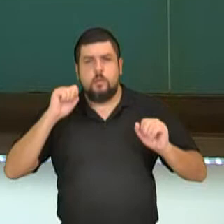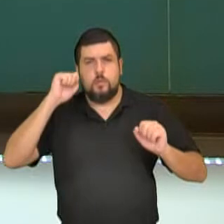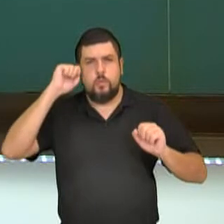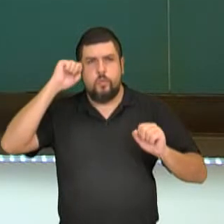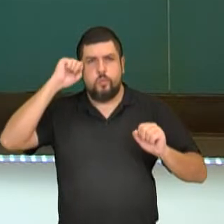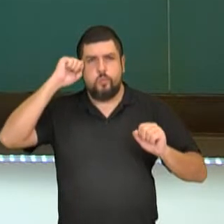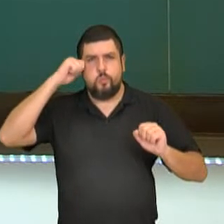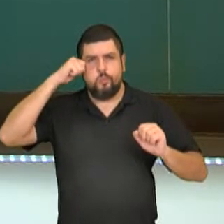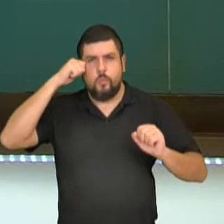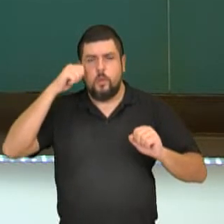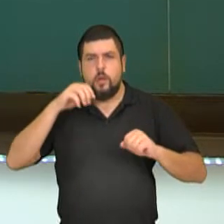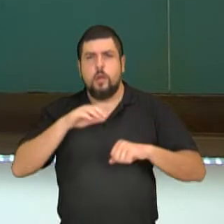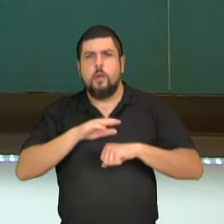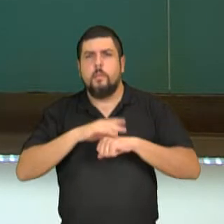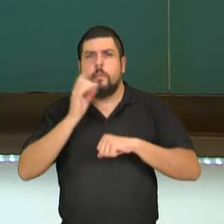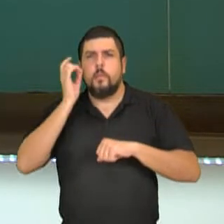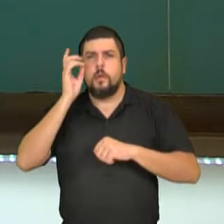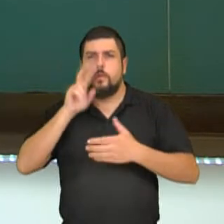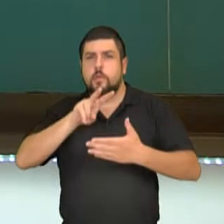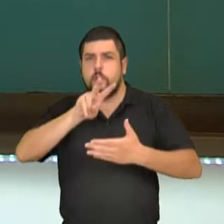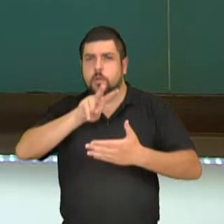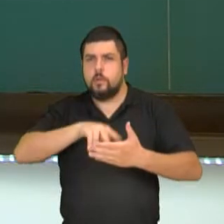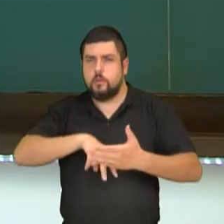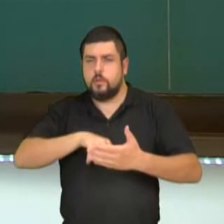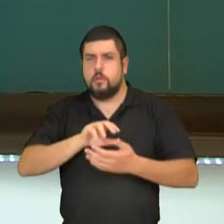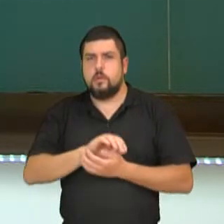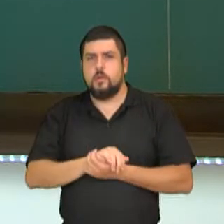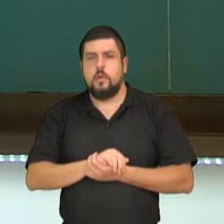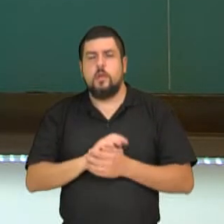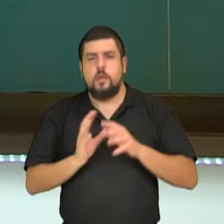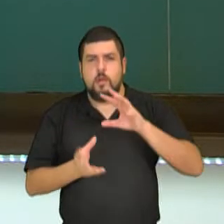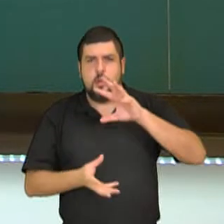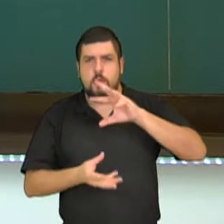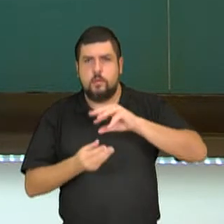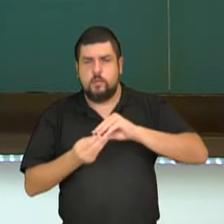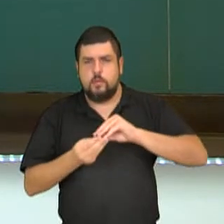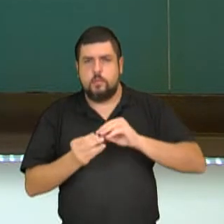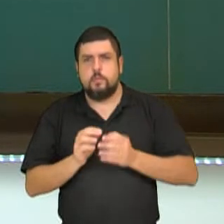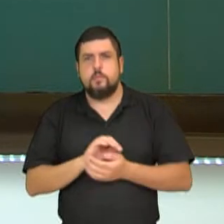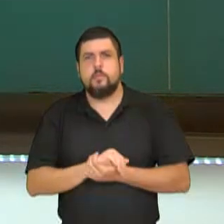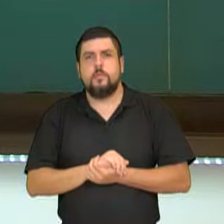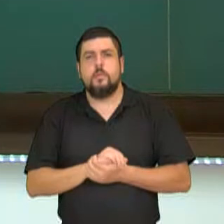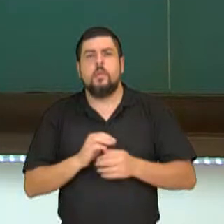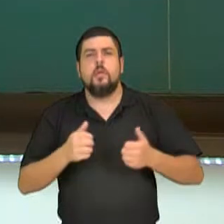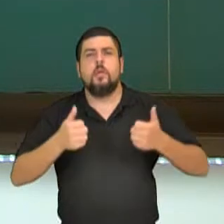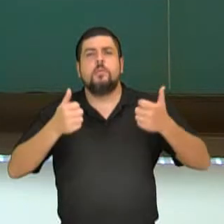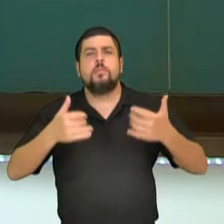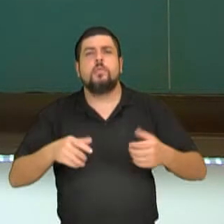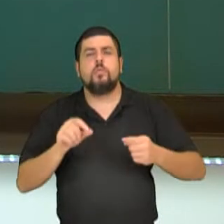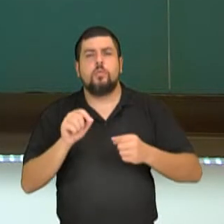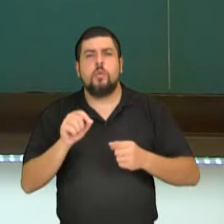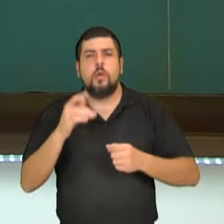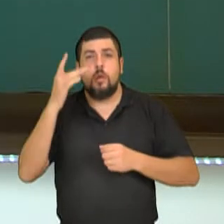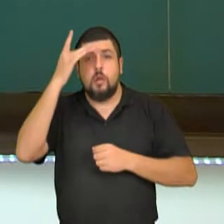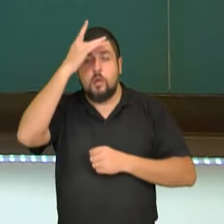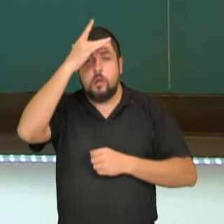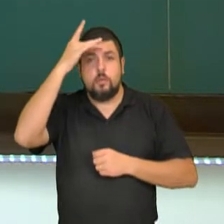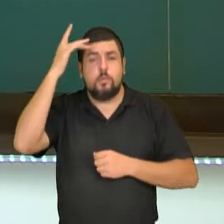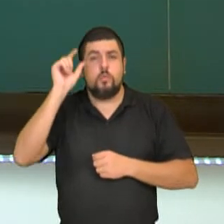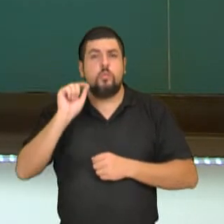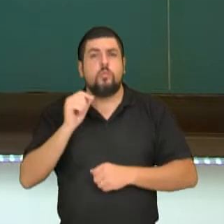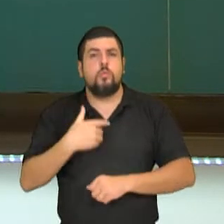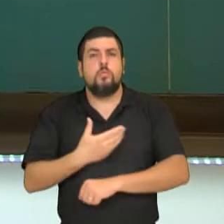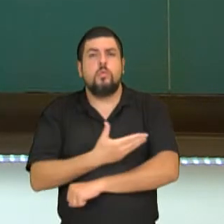mais facilidade, então, mas é um resumo do que eu acabei de ler. Então, fala do quê? Do dia a dia de uma pessoa que está